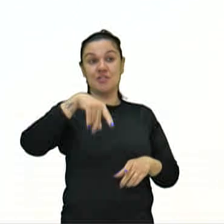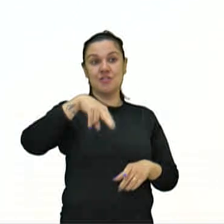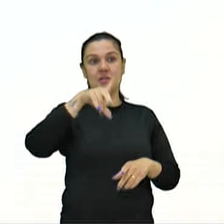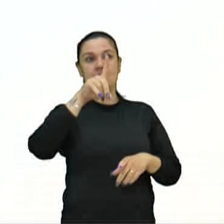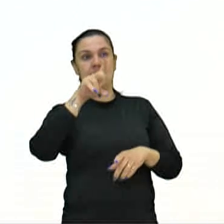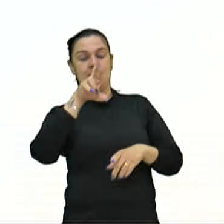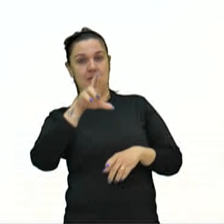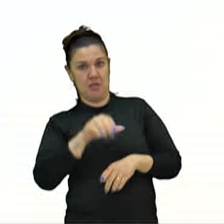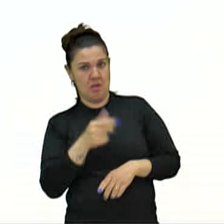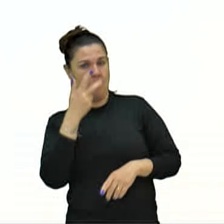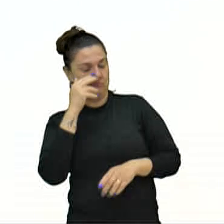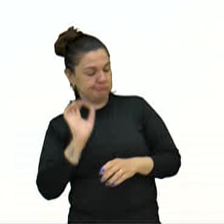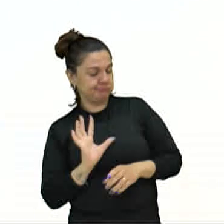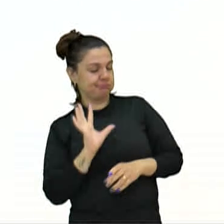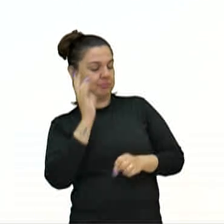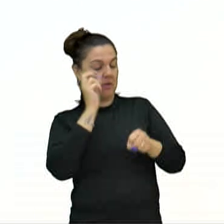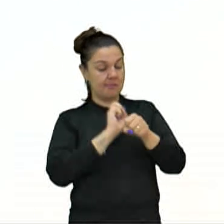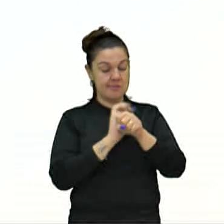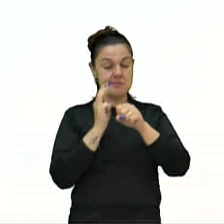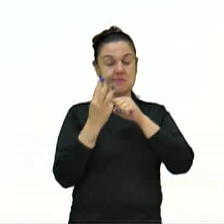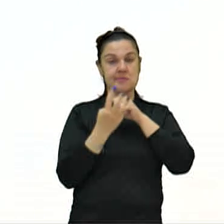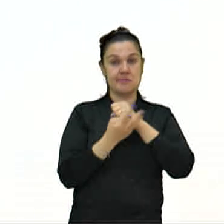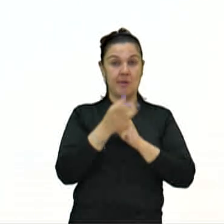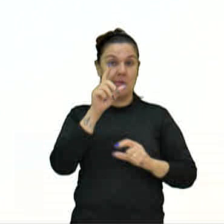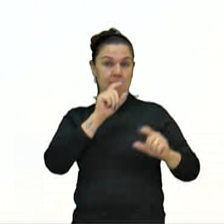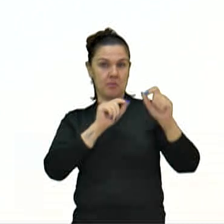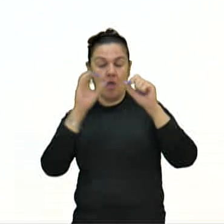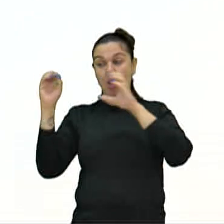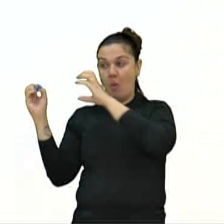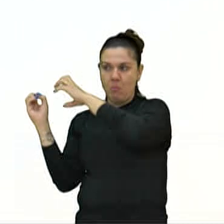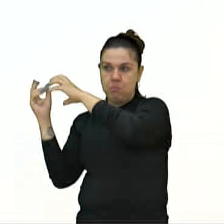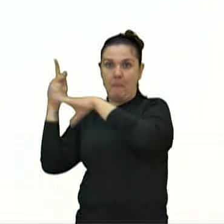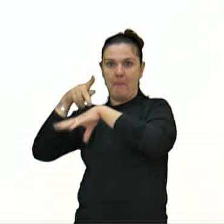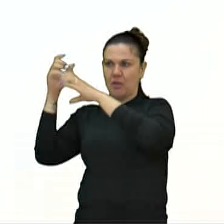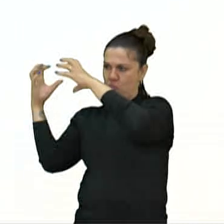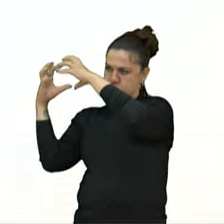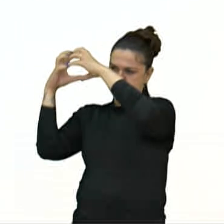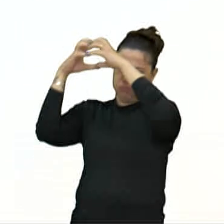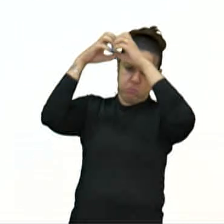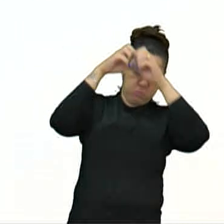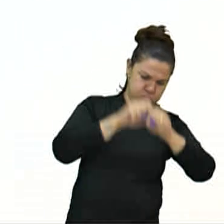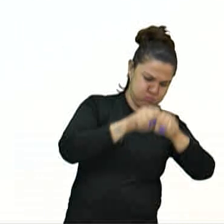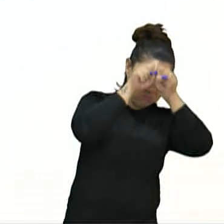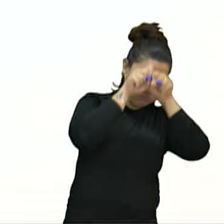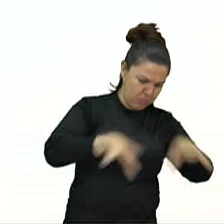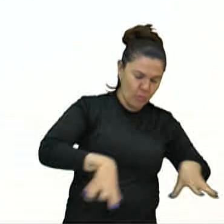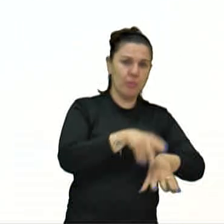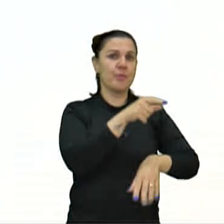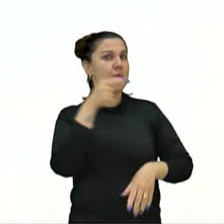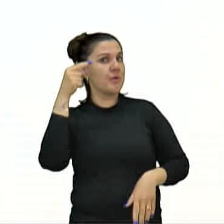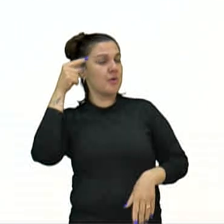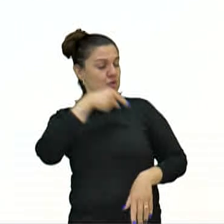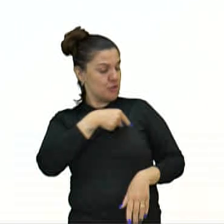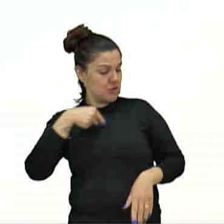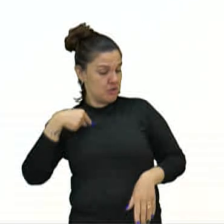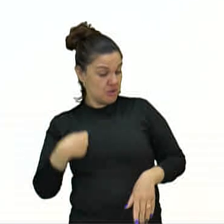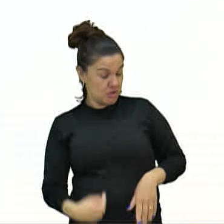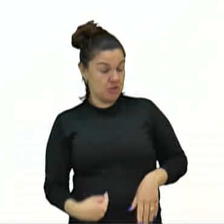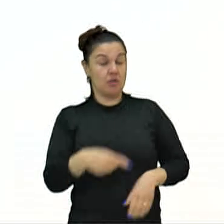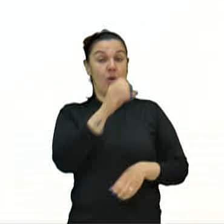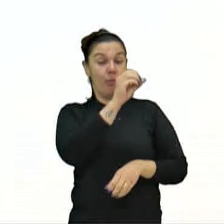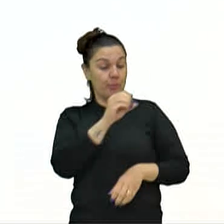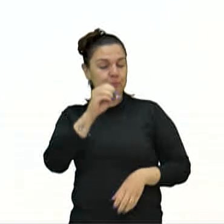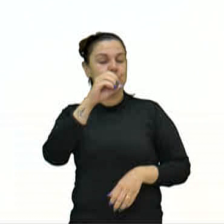mais provável do vírus SARS-CoV-19 era um meteorito que teria atingido o norte da China em outubro de